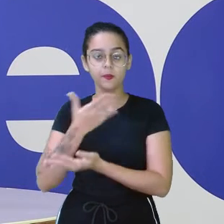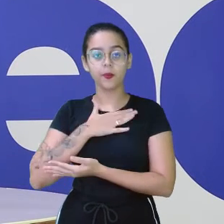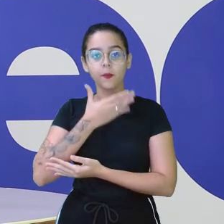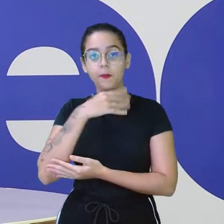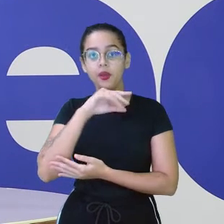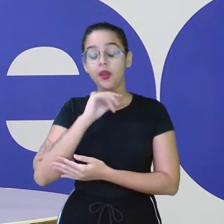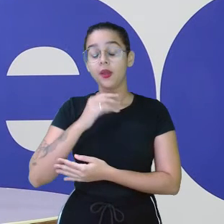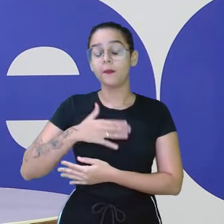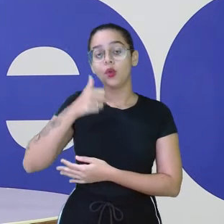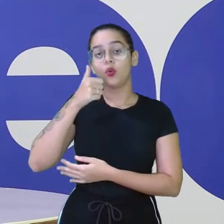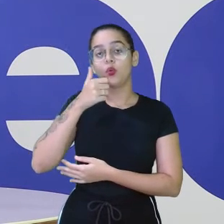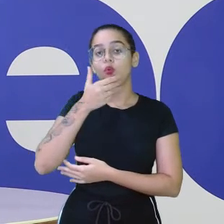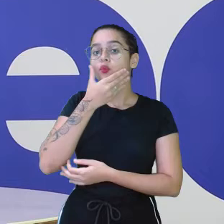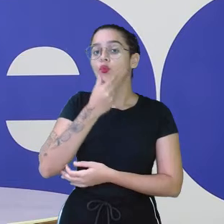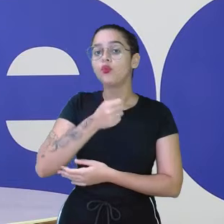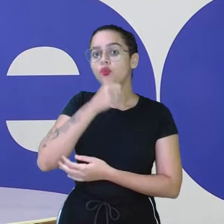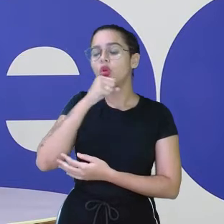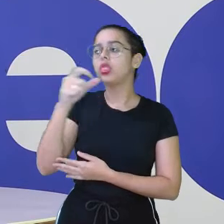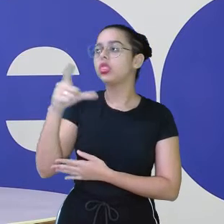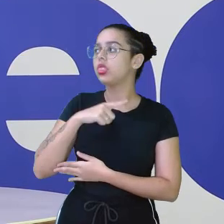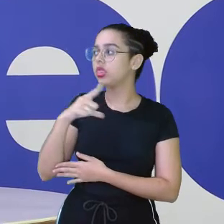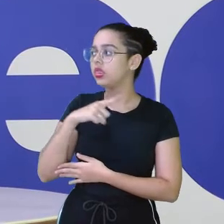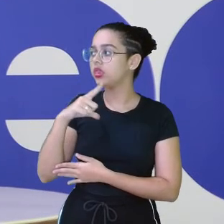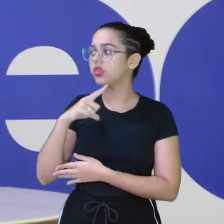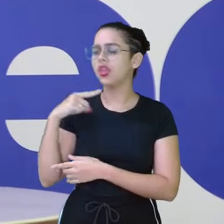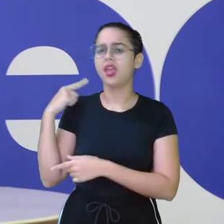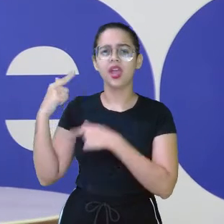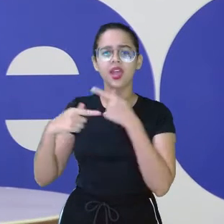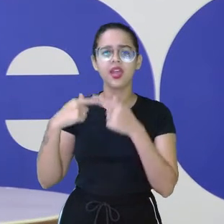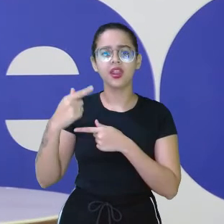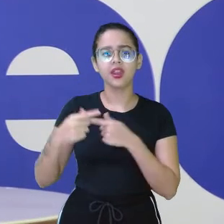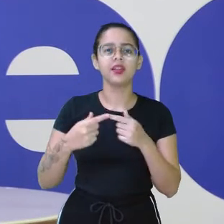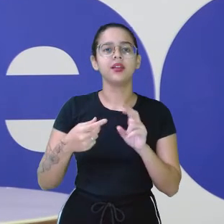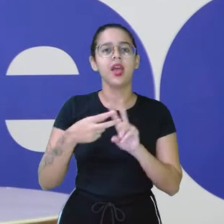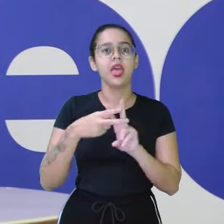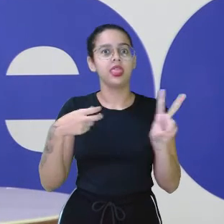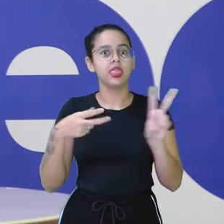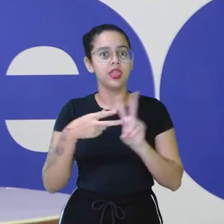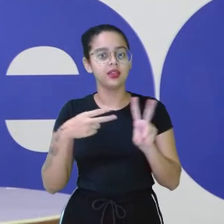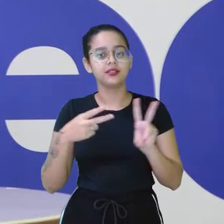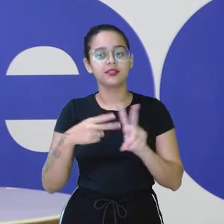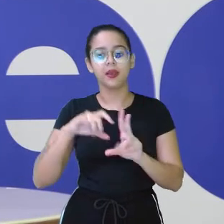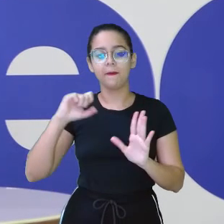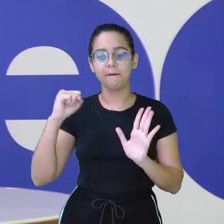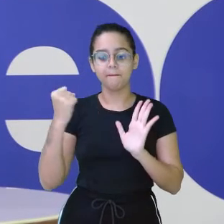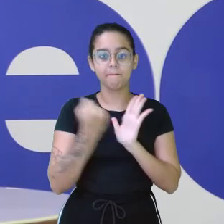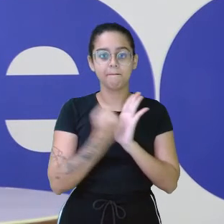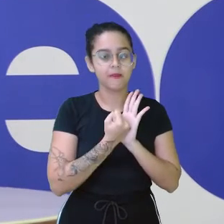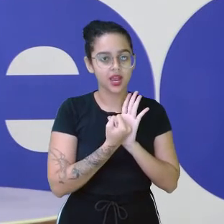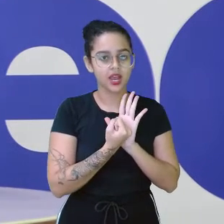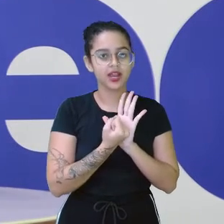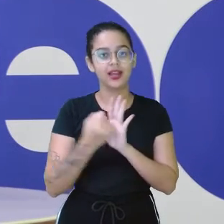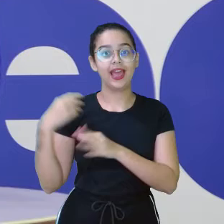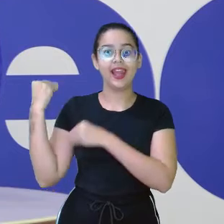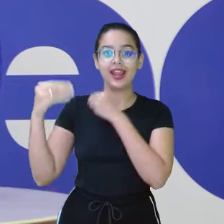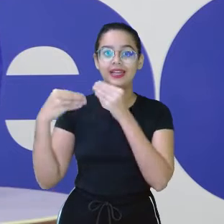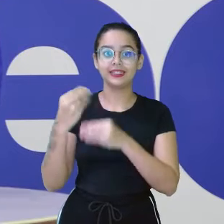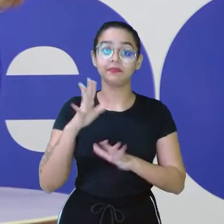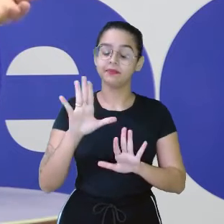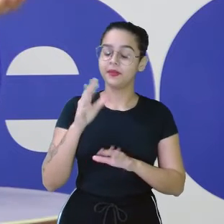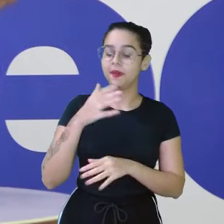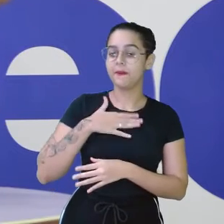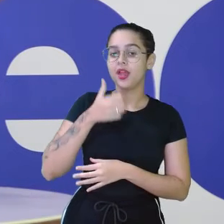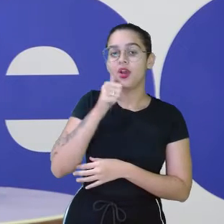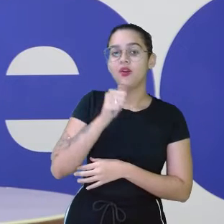meu avô, né, tem uma herança indígena. Olha e aí. É bem marcante isso, né? Já da minha avó